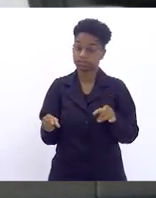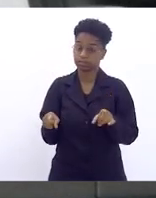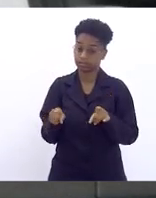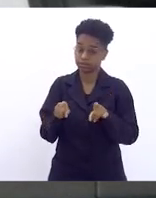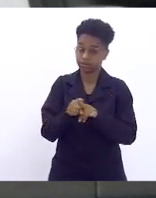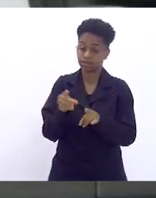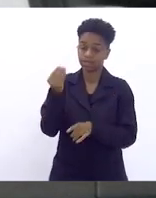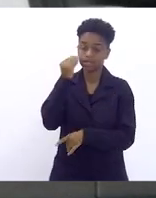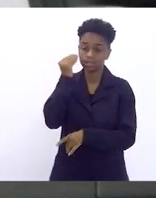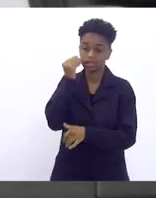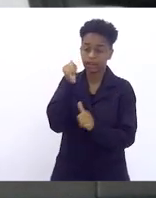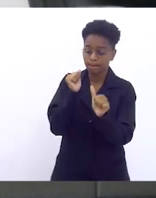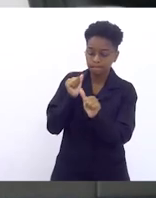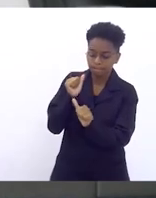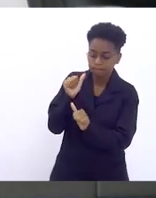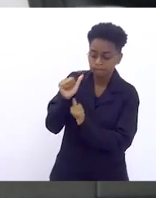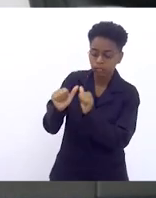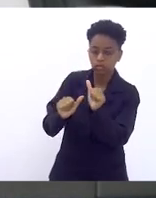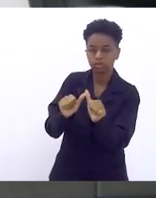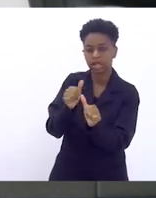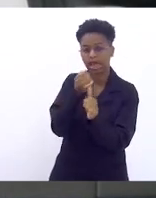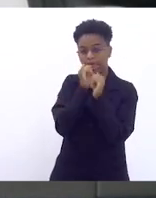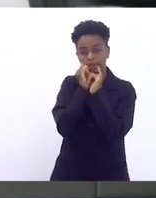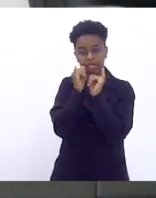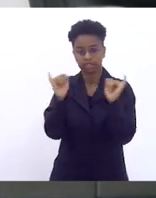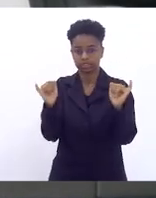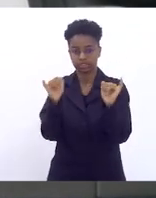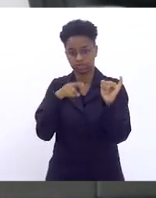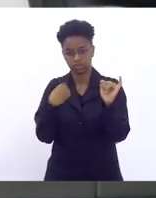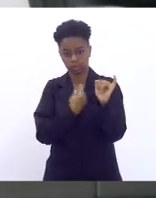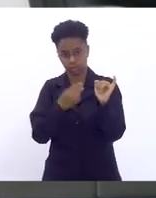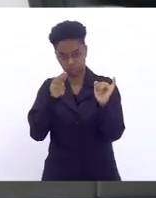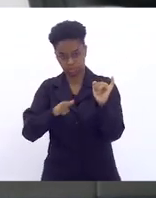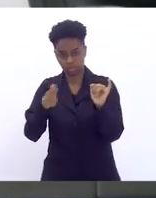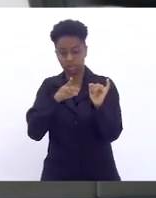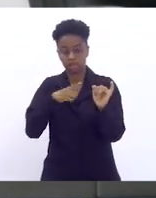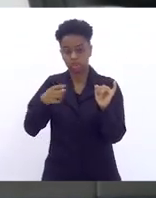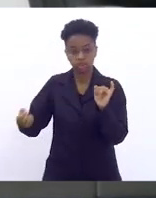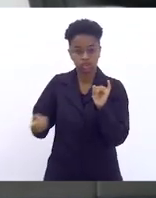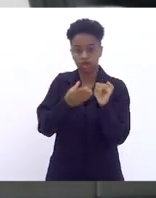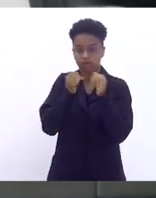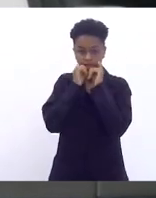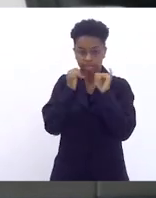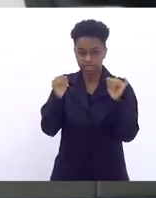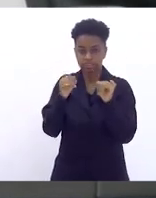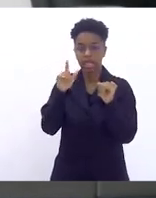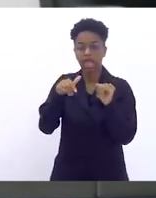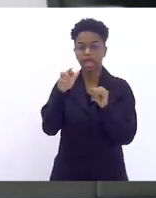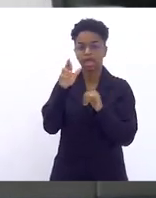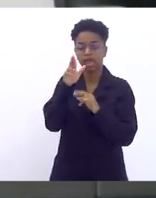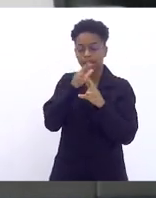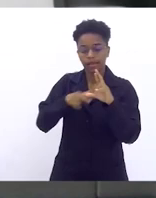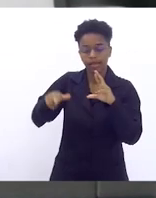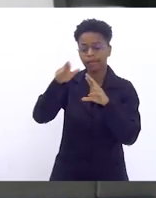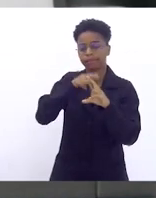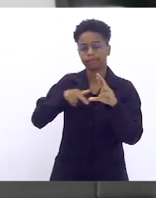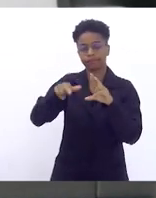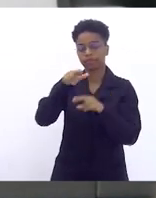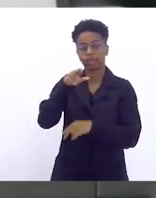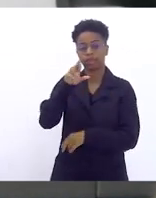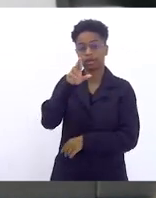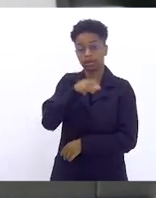de transição energética para a nova energia que a energia renovável o Brasil